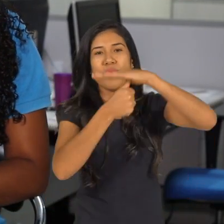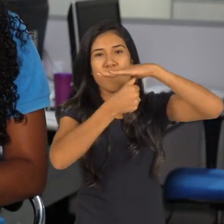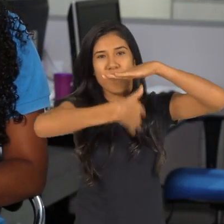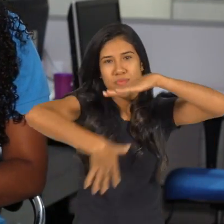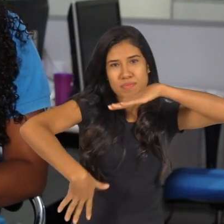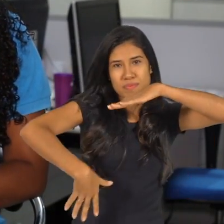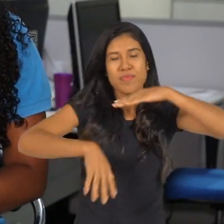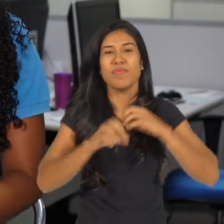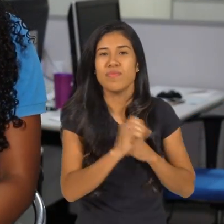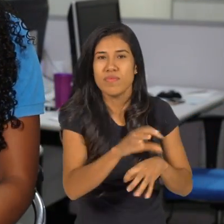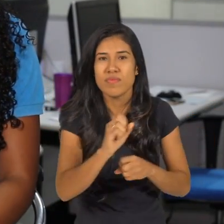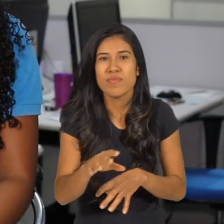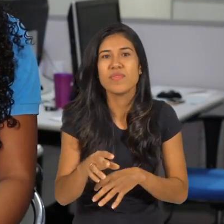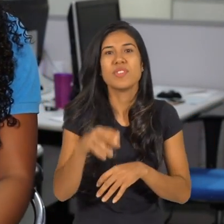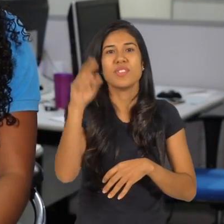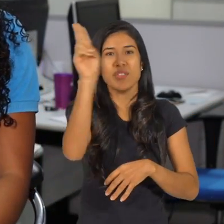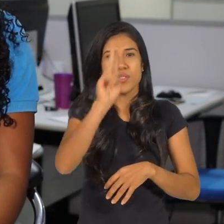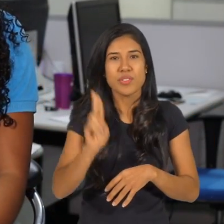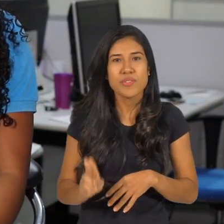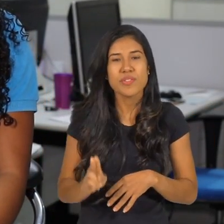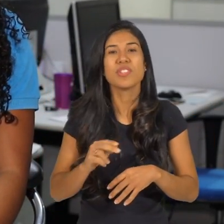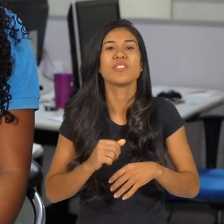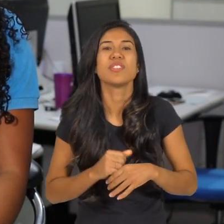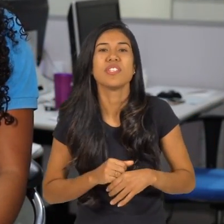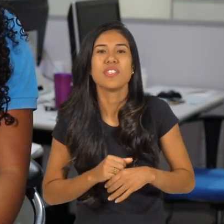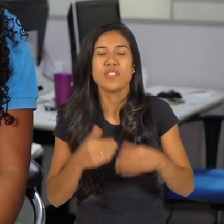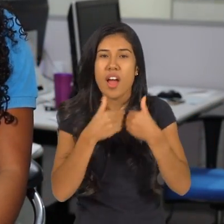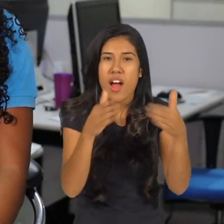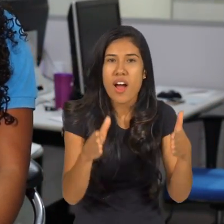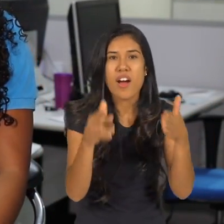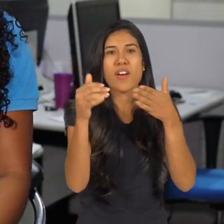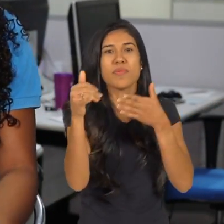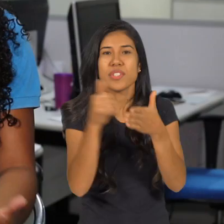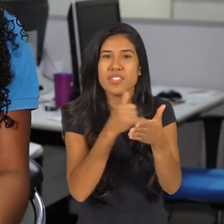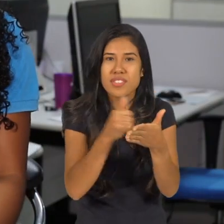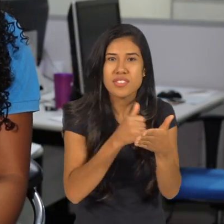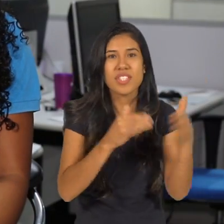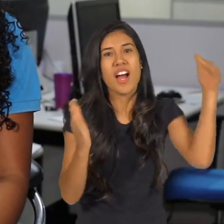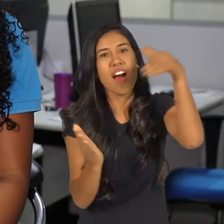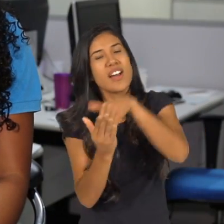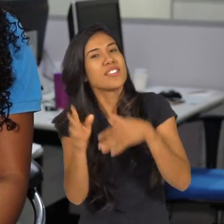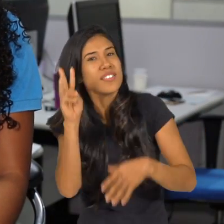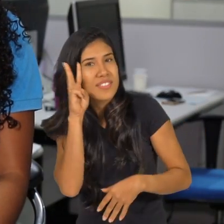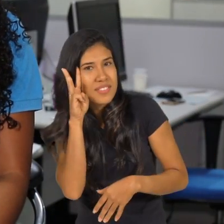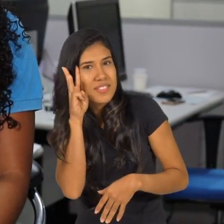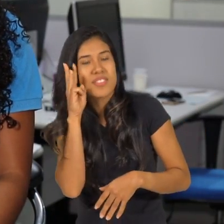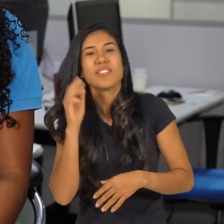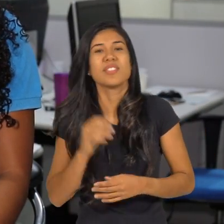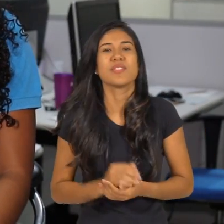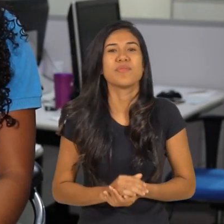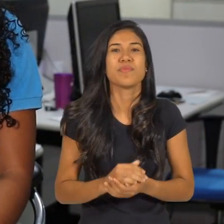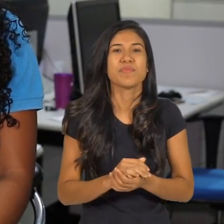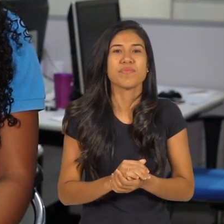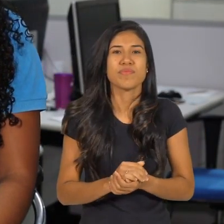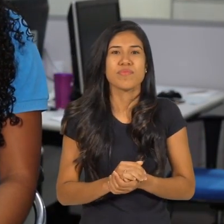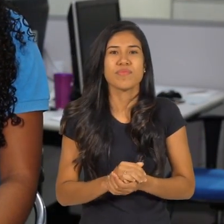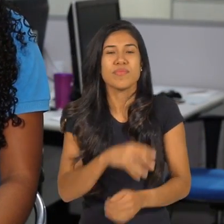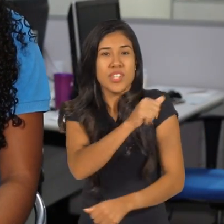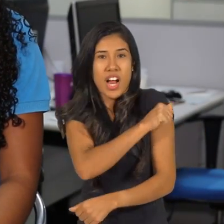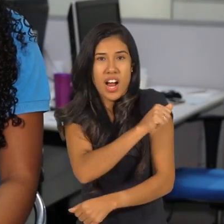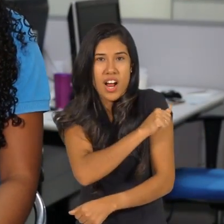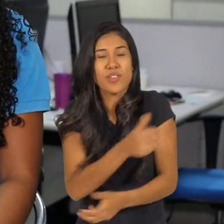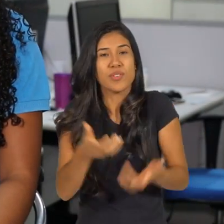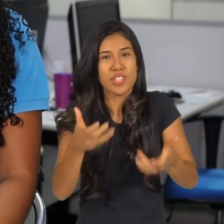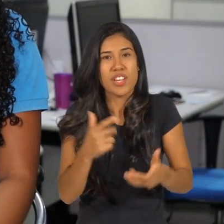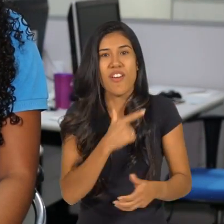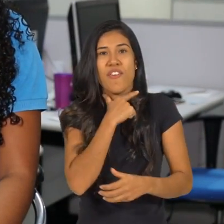de Ensino da Universidade Federal do Vale do São Francisco abriu inscrições até a próxima terça-feira para os alunos que estão interessados